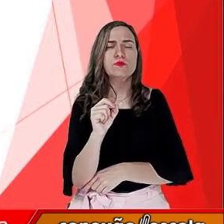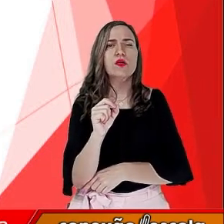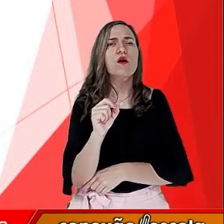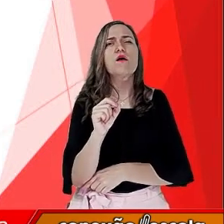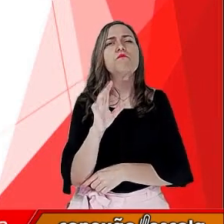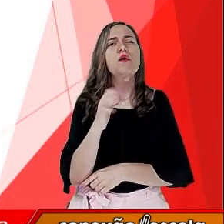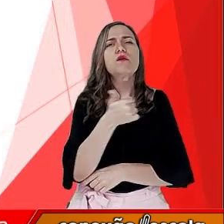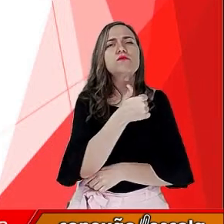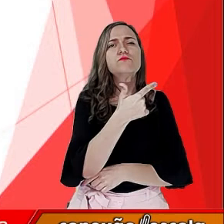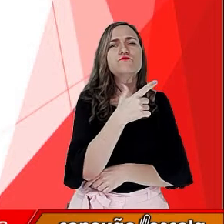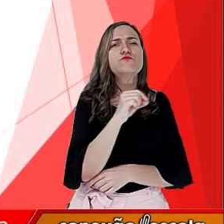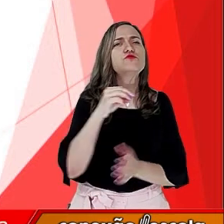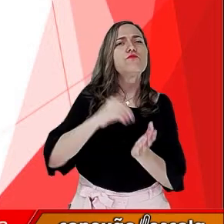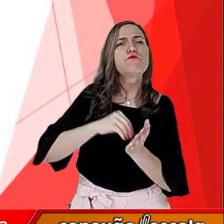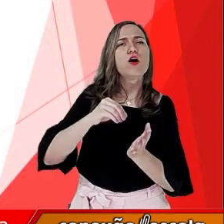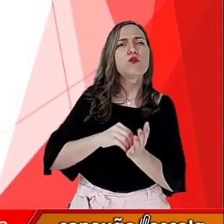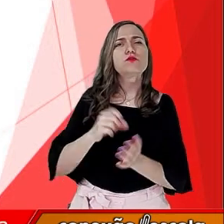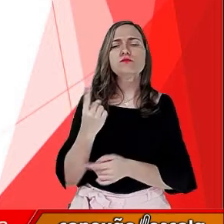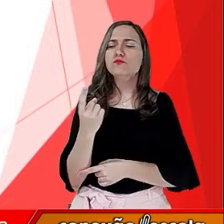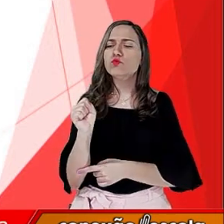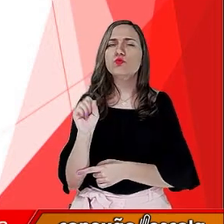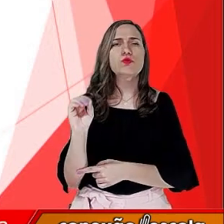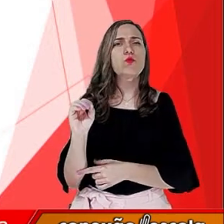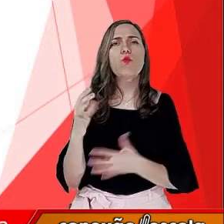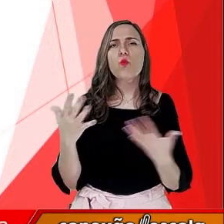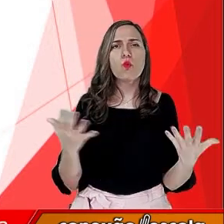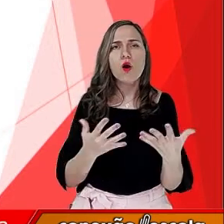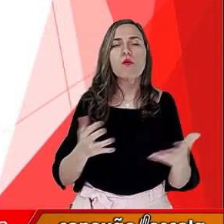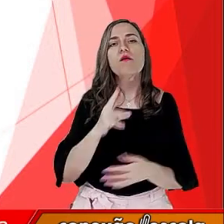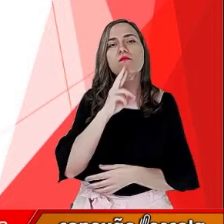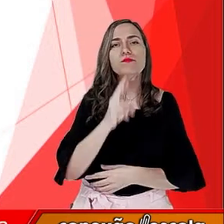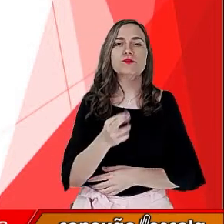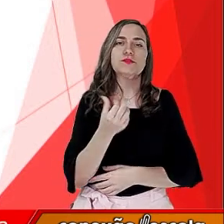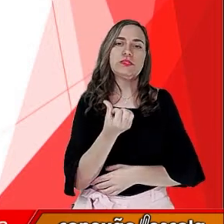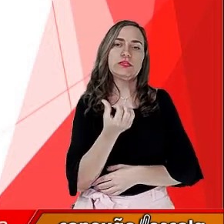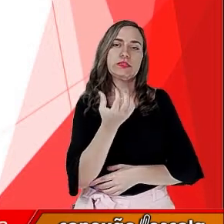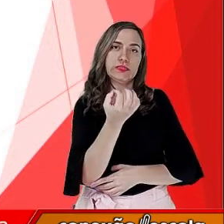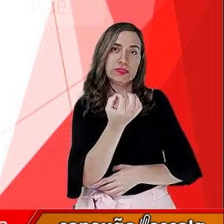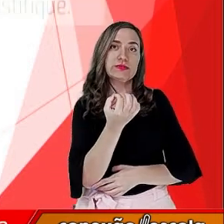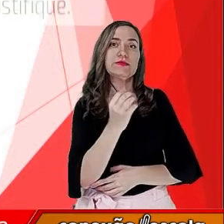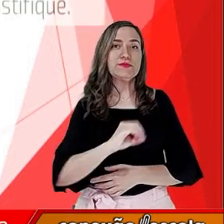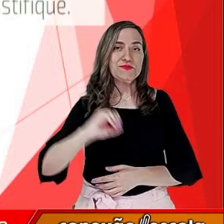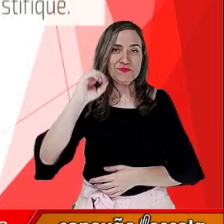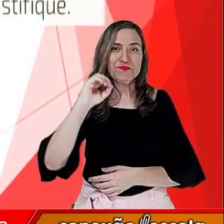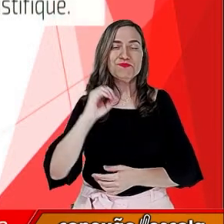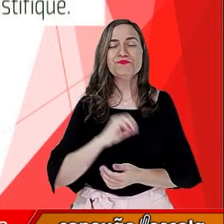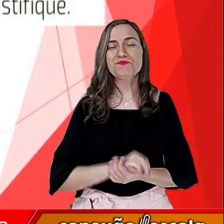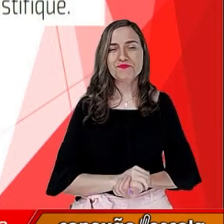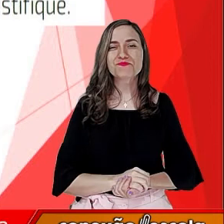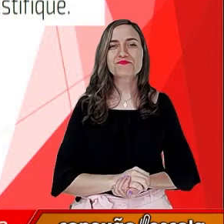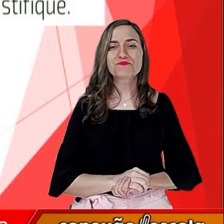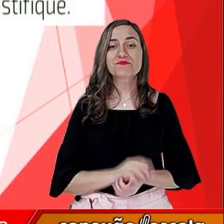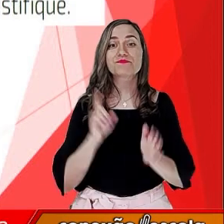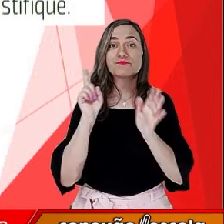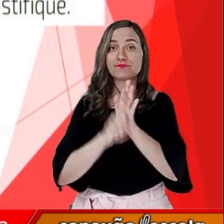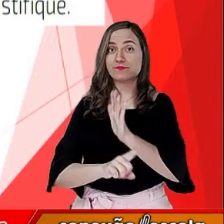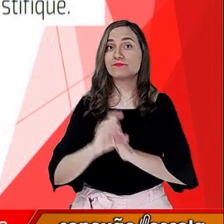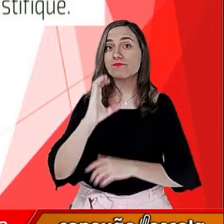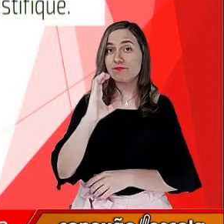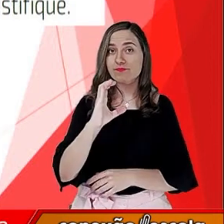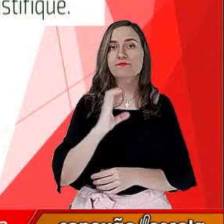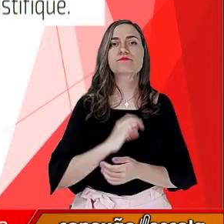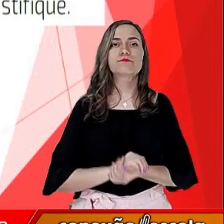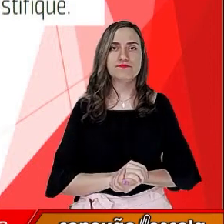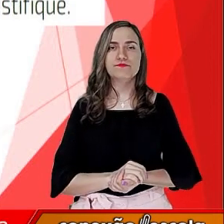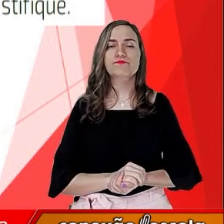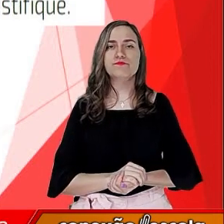para chegar em 180, só falta 60 graus. Item C.